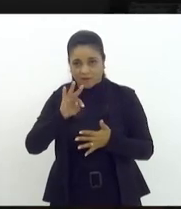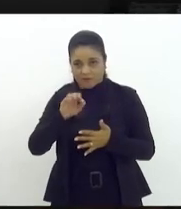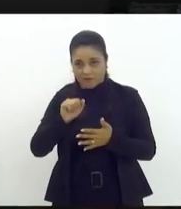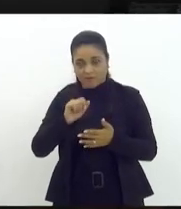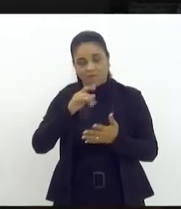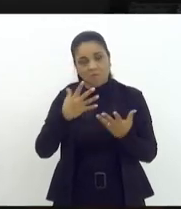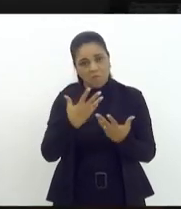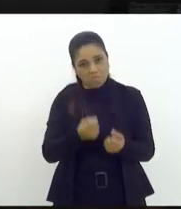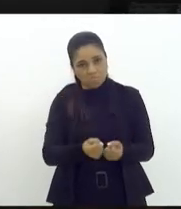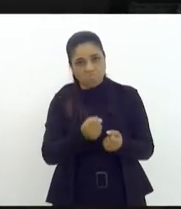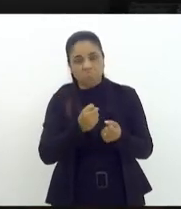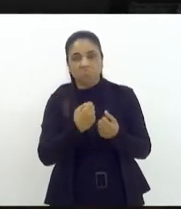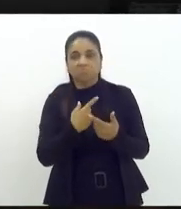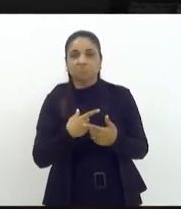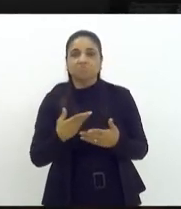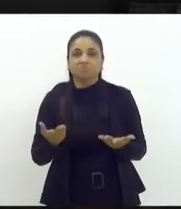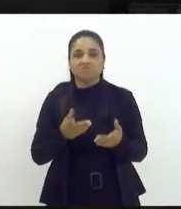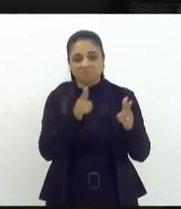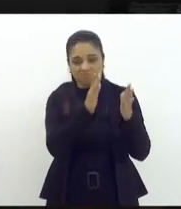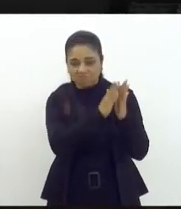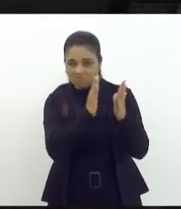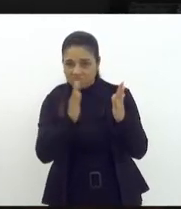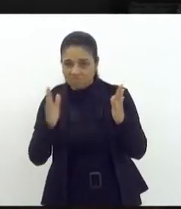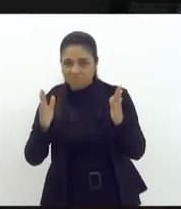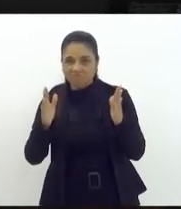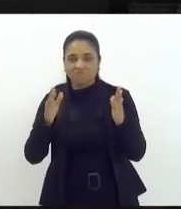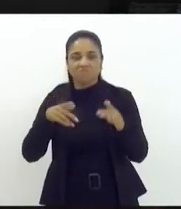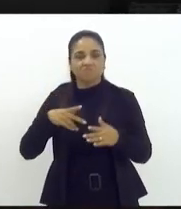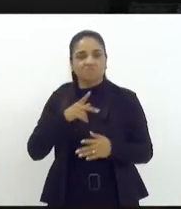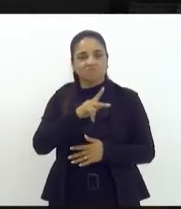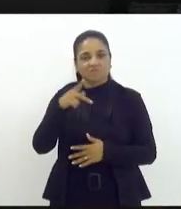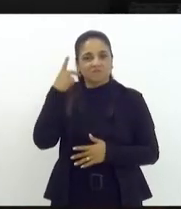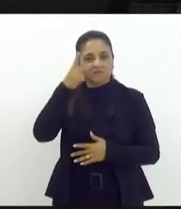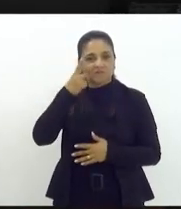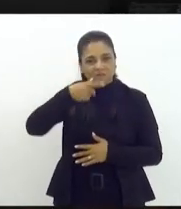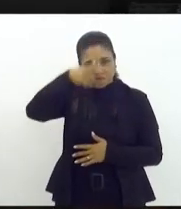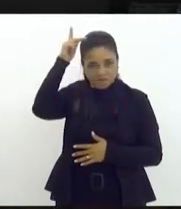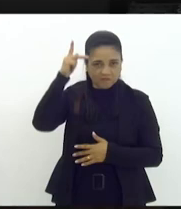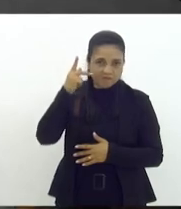Inicial com Deputado Luiz Paulo para fazer o uso da Tribuna